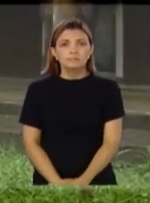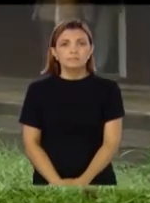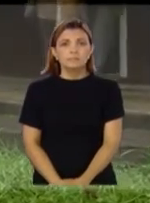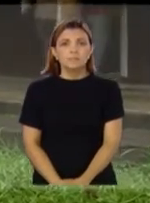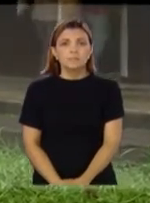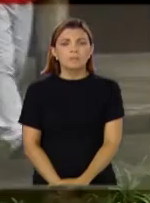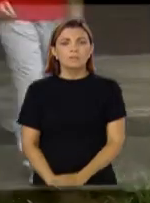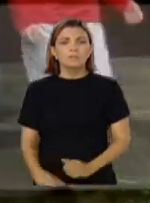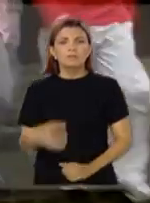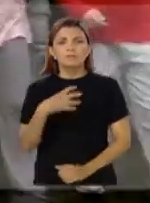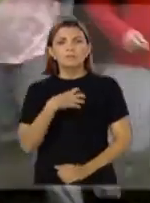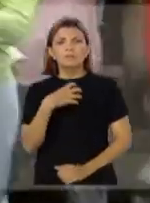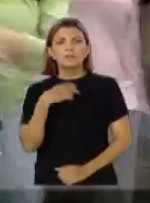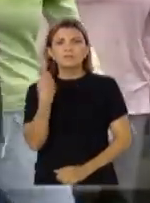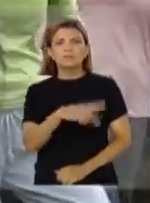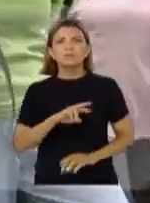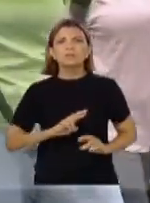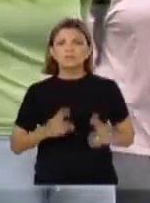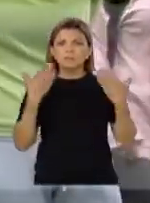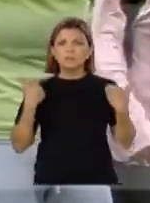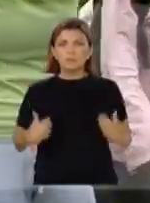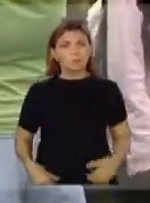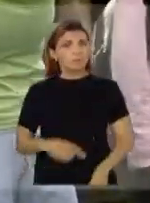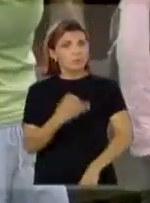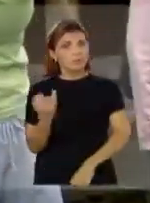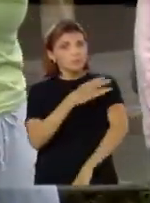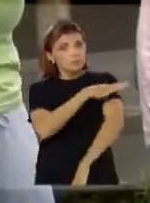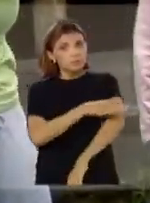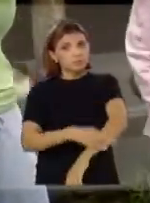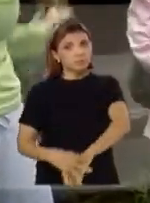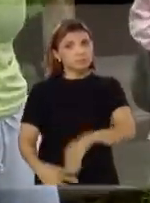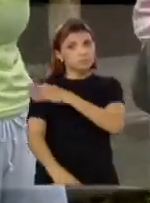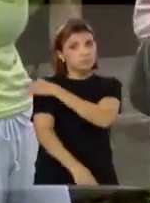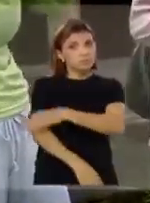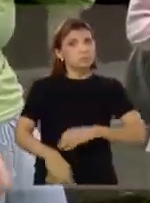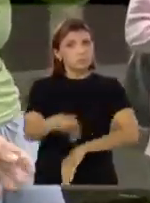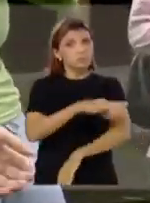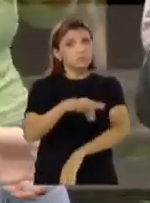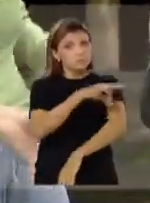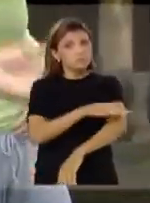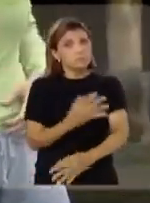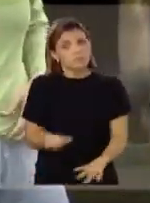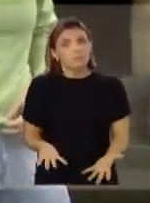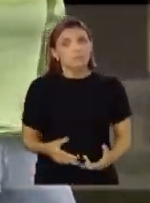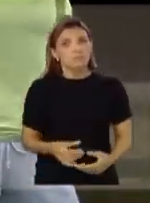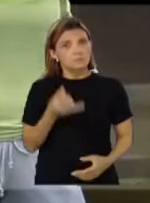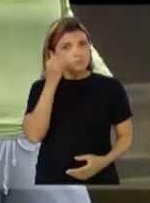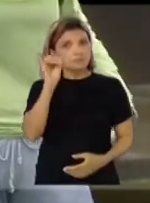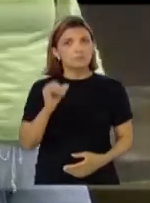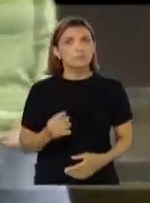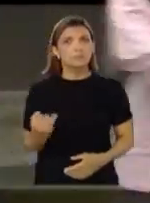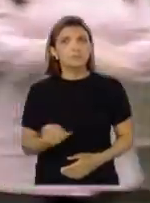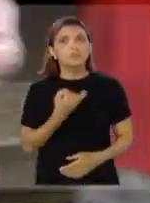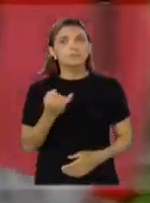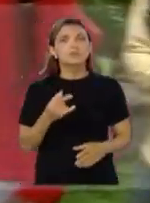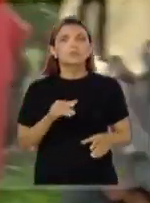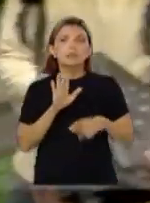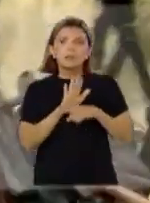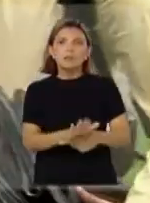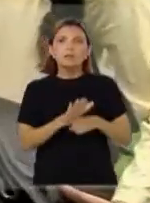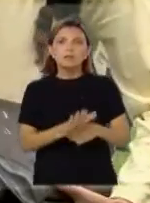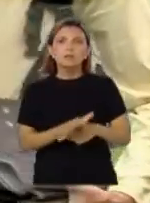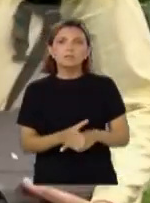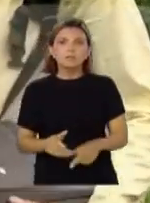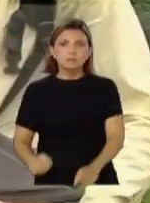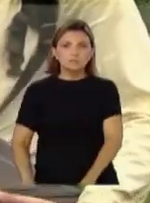Corisco essas roupas estão meio fora de moda hein ora tá até melhor fora de moda do que com braços e pernas de fora pra alegria dos insetos Ah mas eu